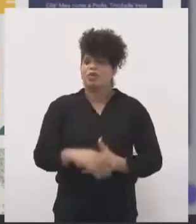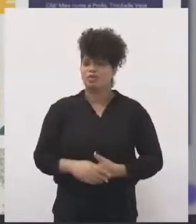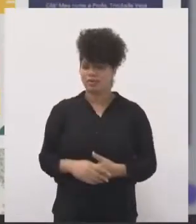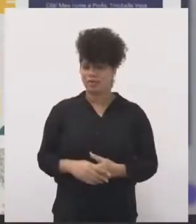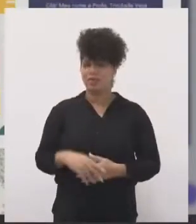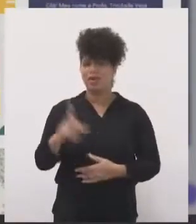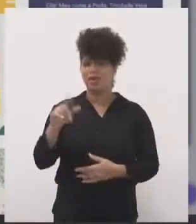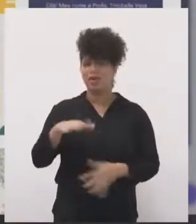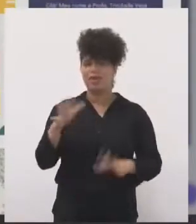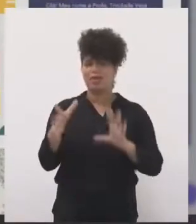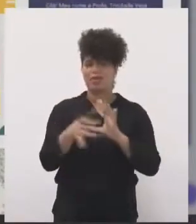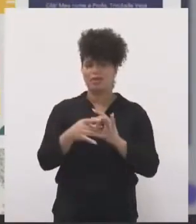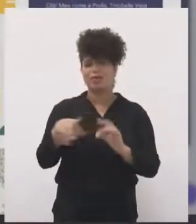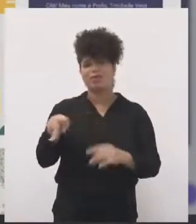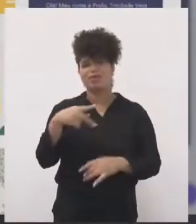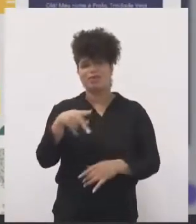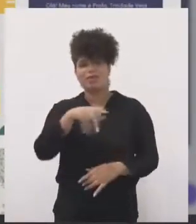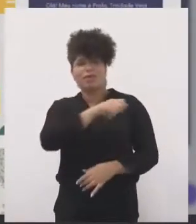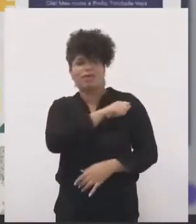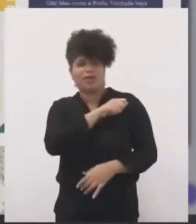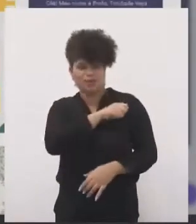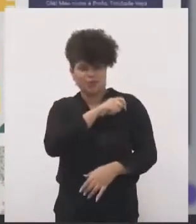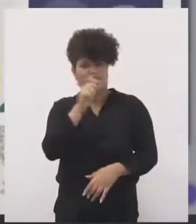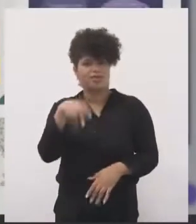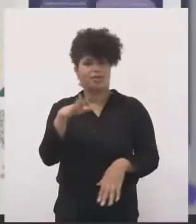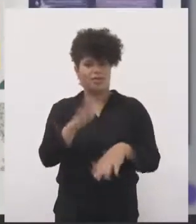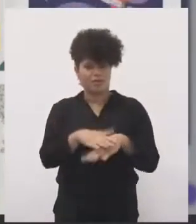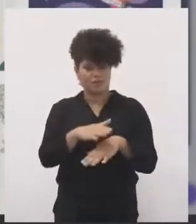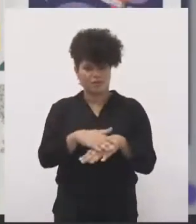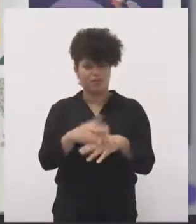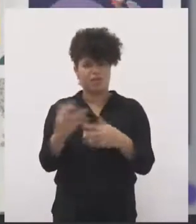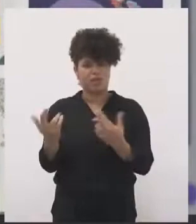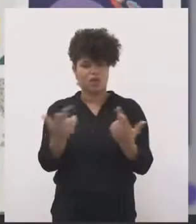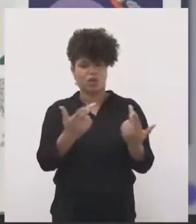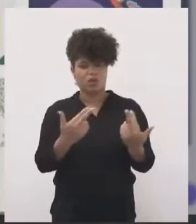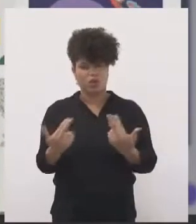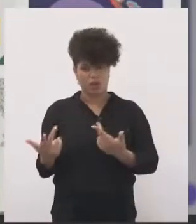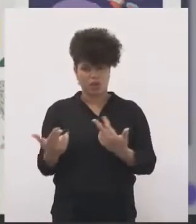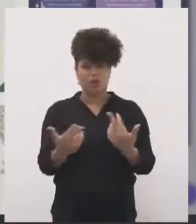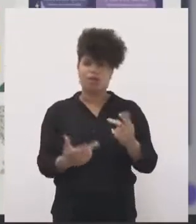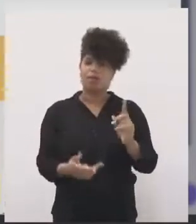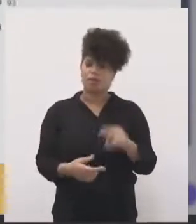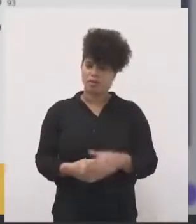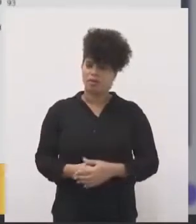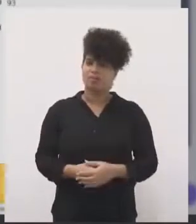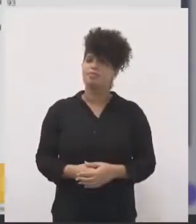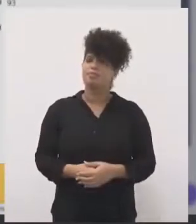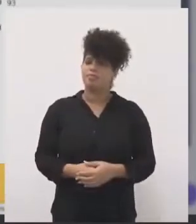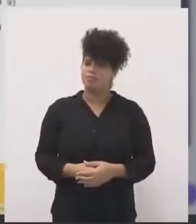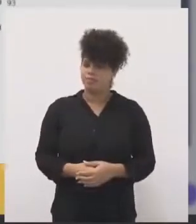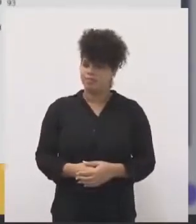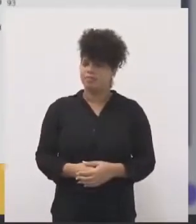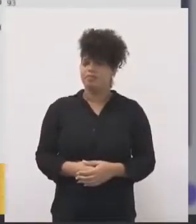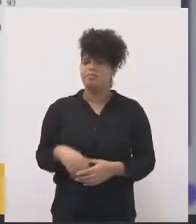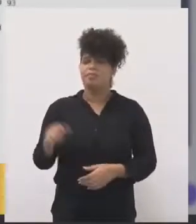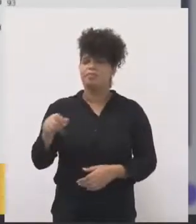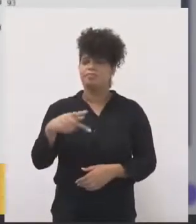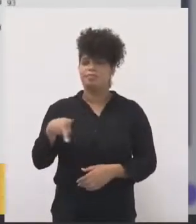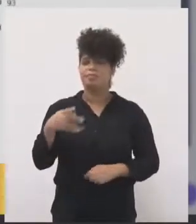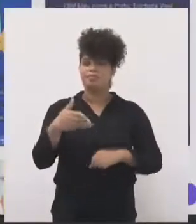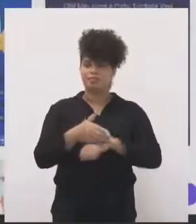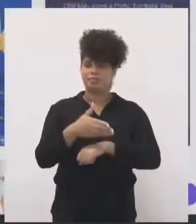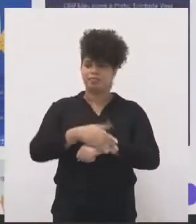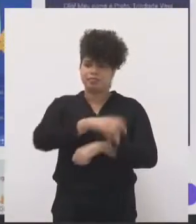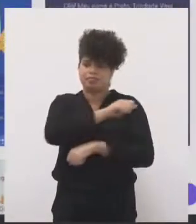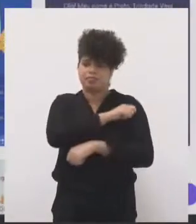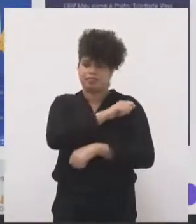né, com o professor e aluno. Os alunos também podem fazer da mesma forma, olha que gracinha. E o professor pode dar acesso aos alunos ao Canva para